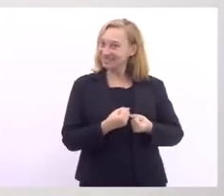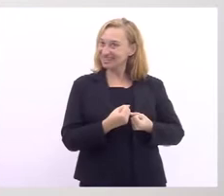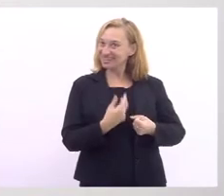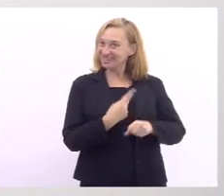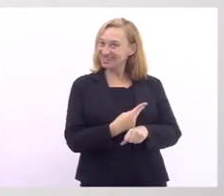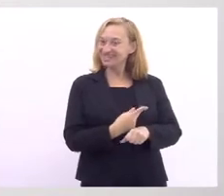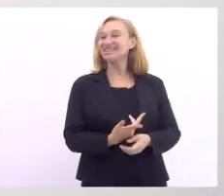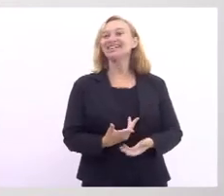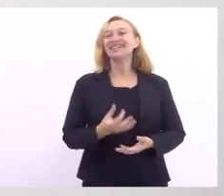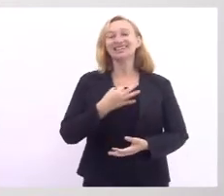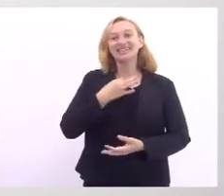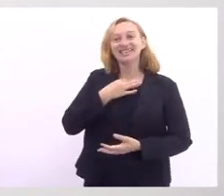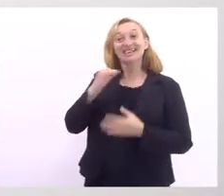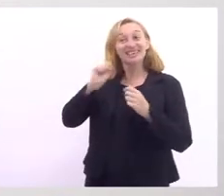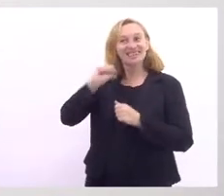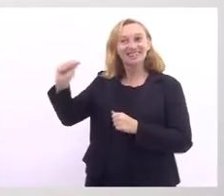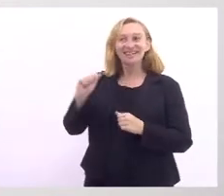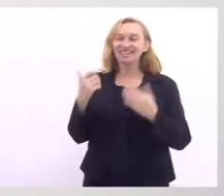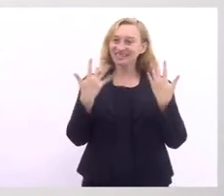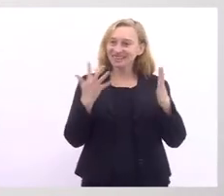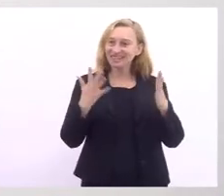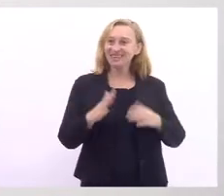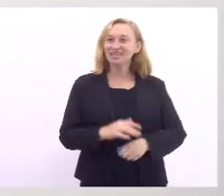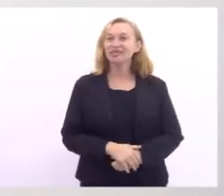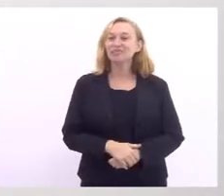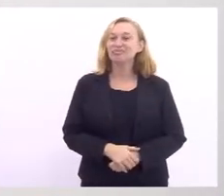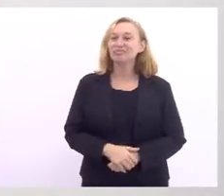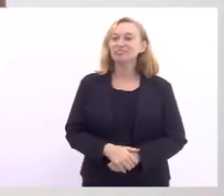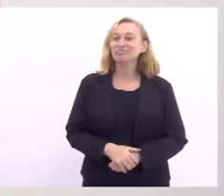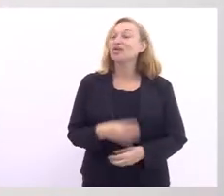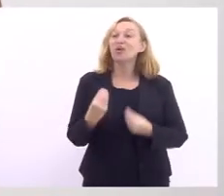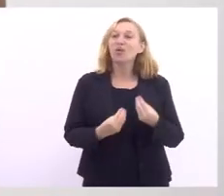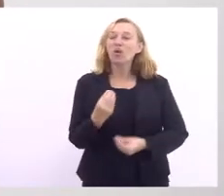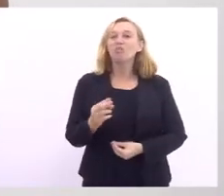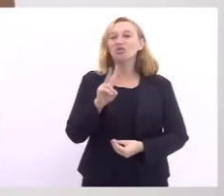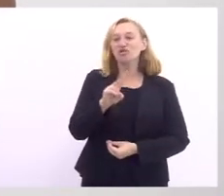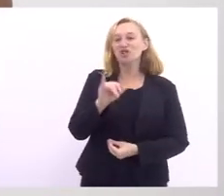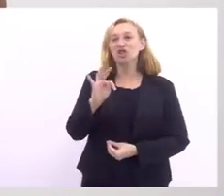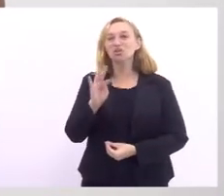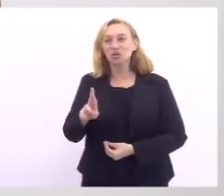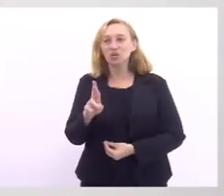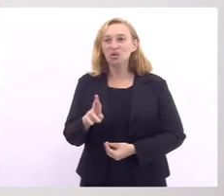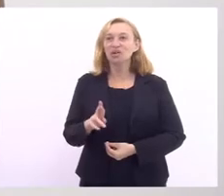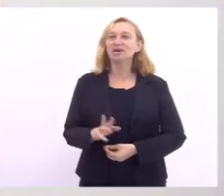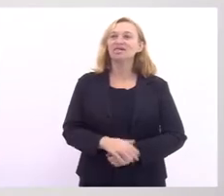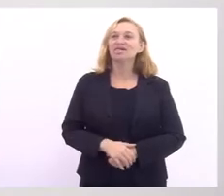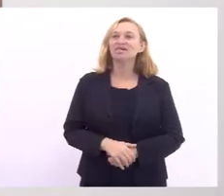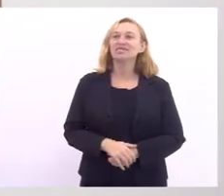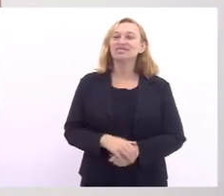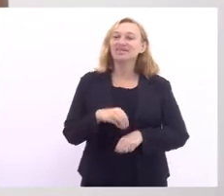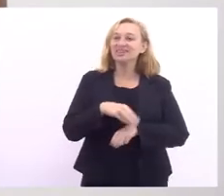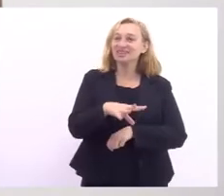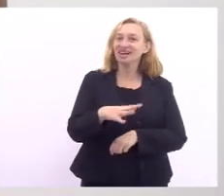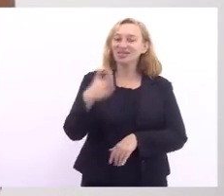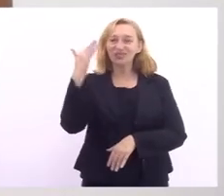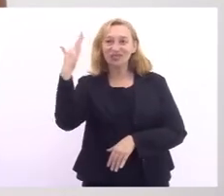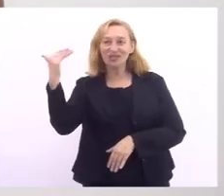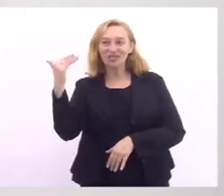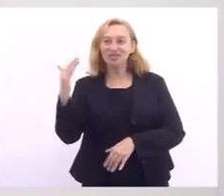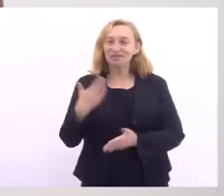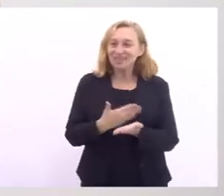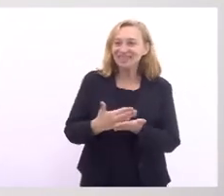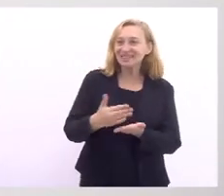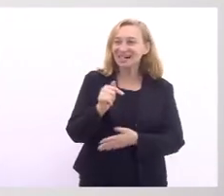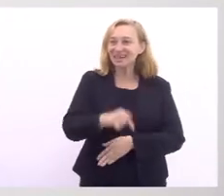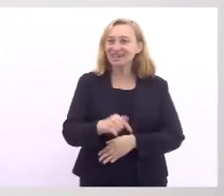então para agente Celebrar e é isso assim como como O Victor é isso a gente é um indicador e para